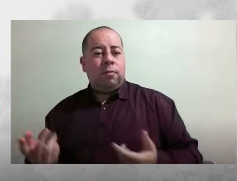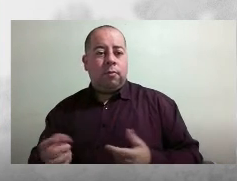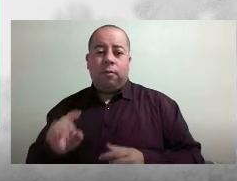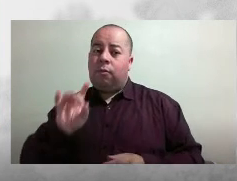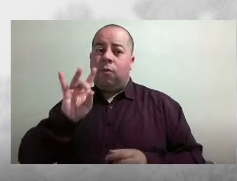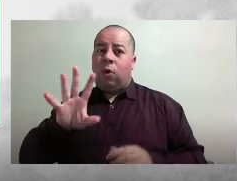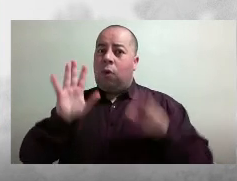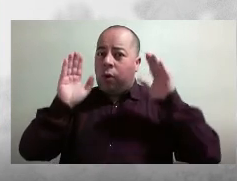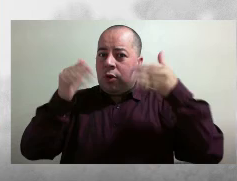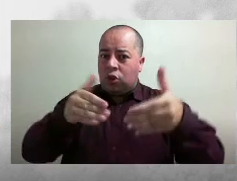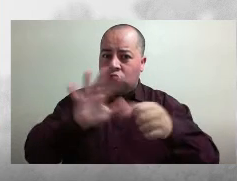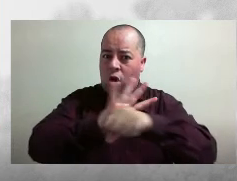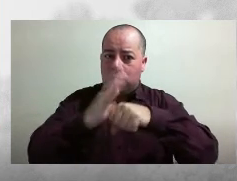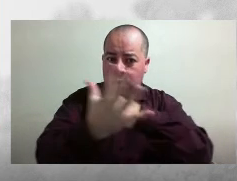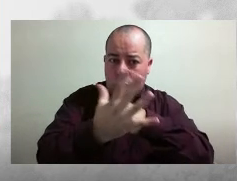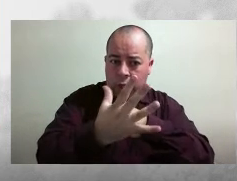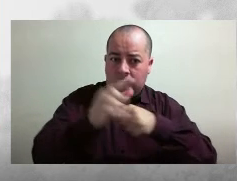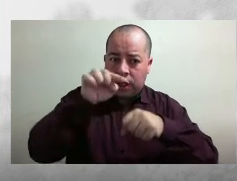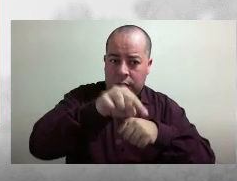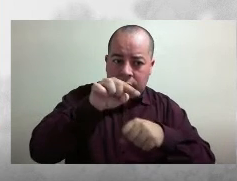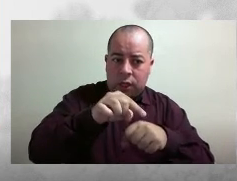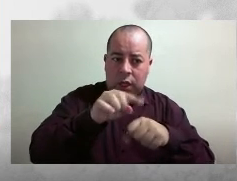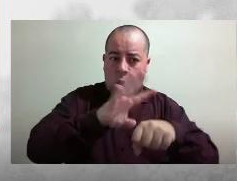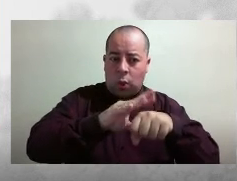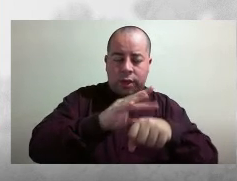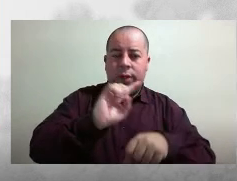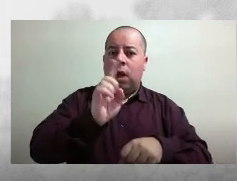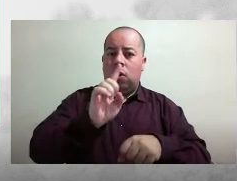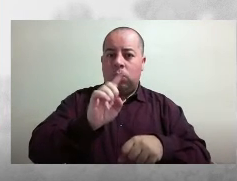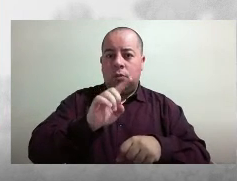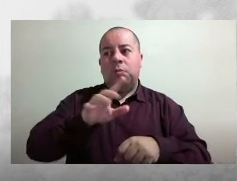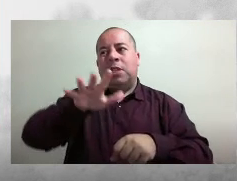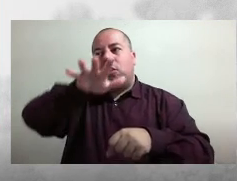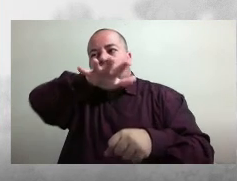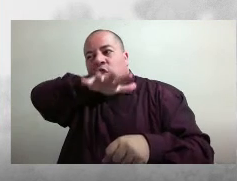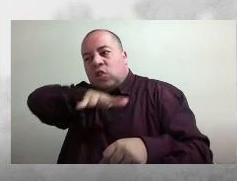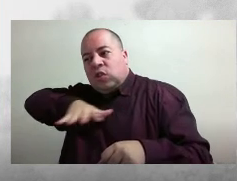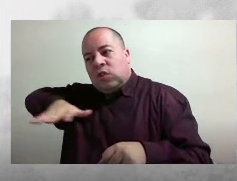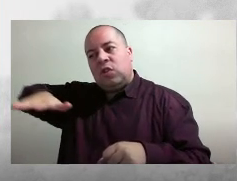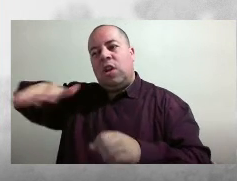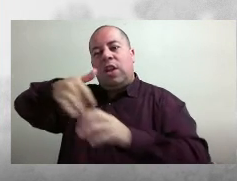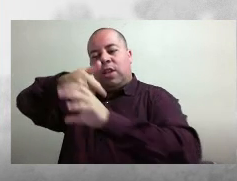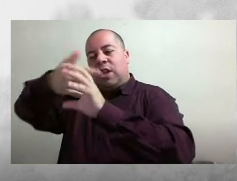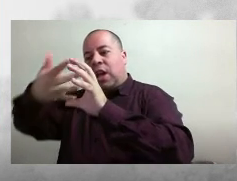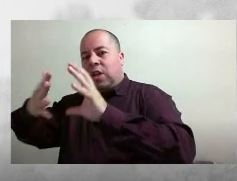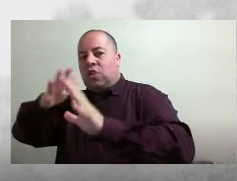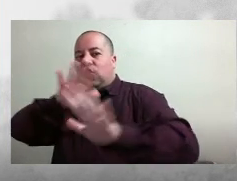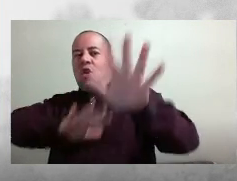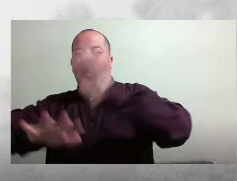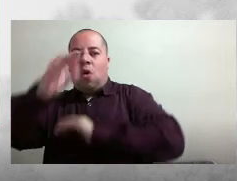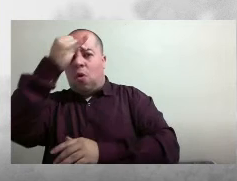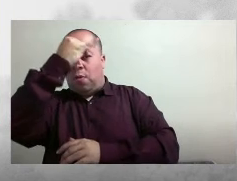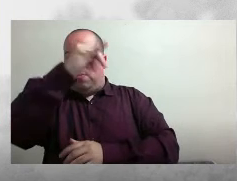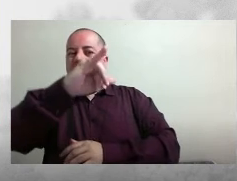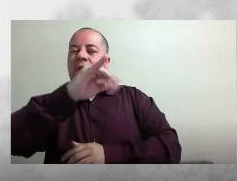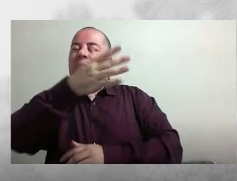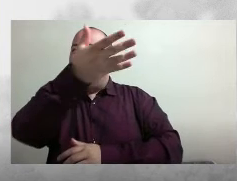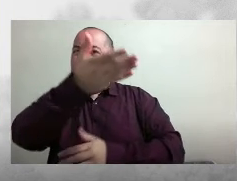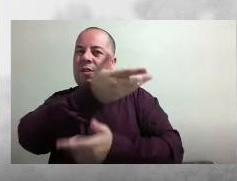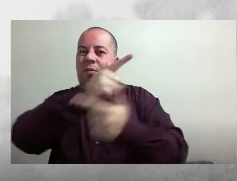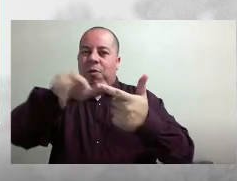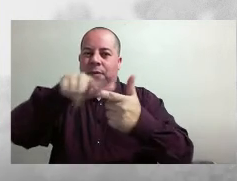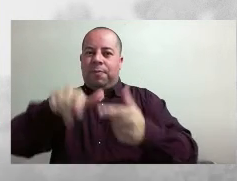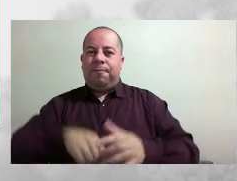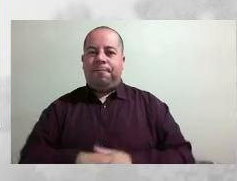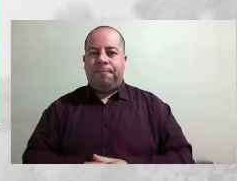só focados na COVID em si, né, na fisiopatologia, mas também nos aspectos gerais de como lidar com essa situação tão